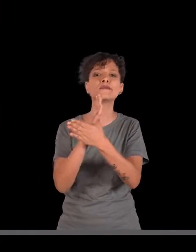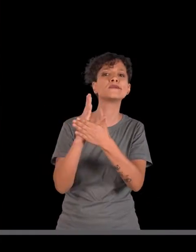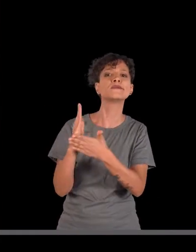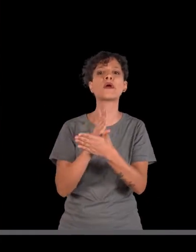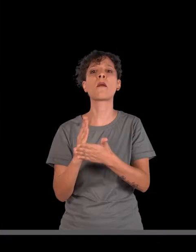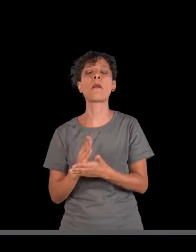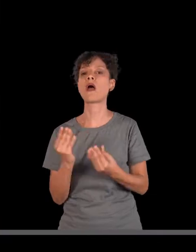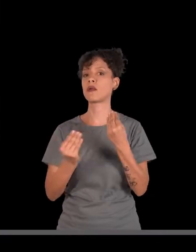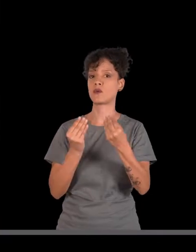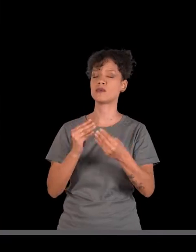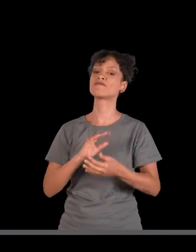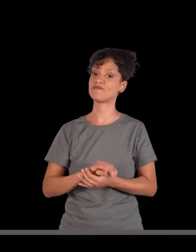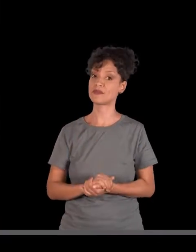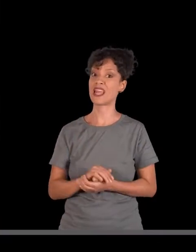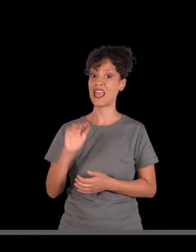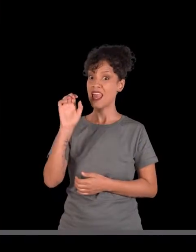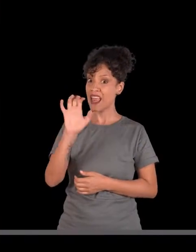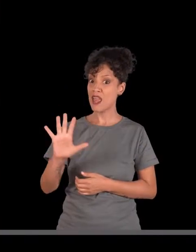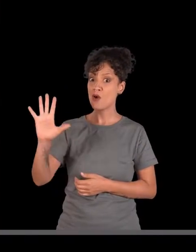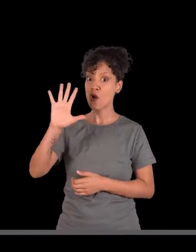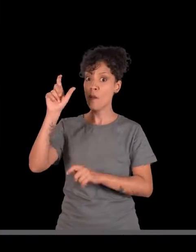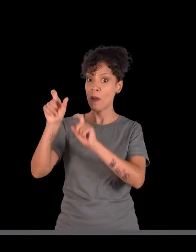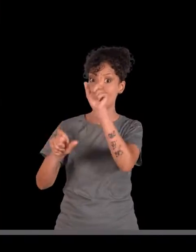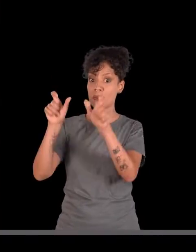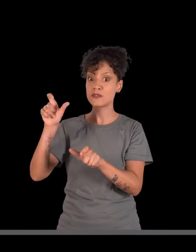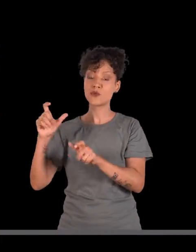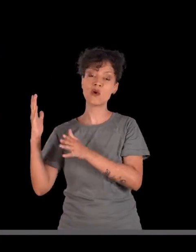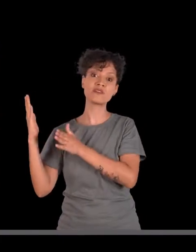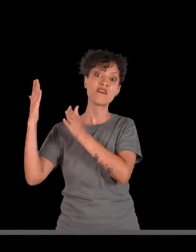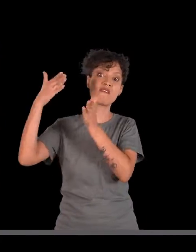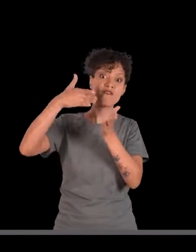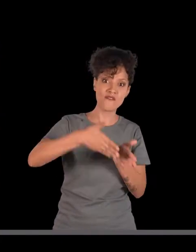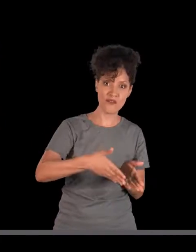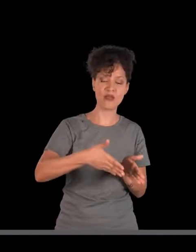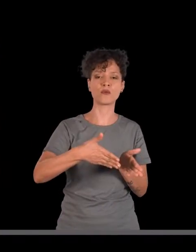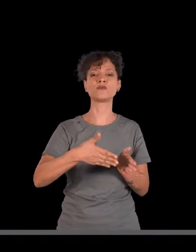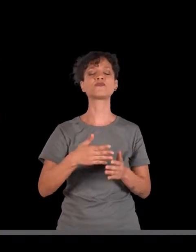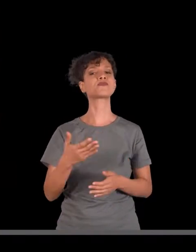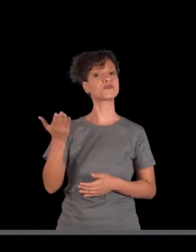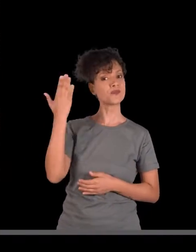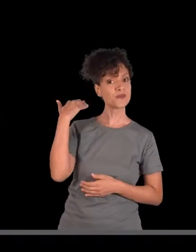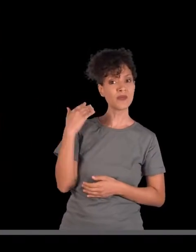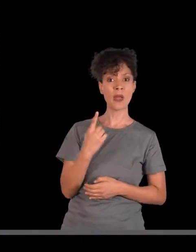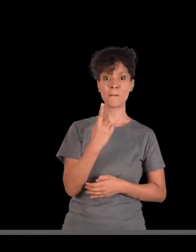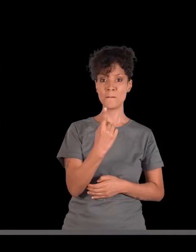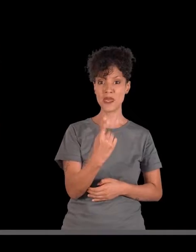Bem, começa com a chegada dos europeus aqui. Quando nós vamos lá em